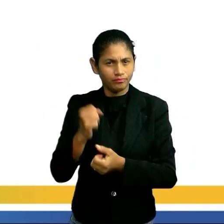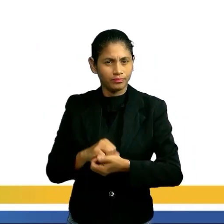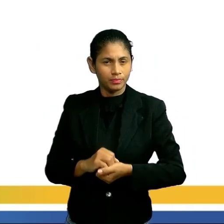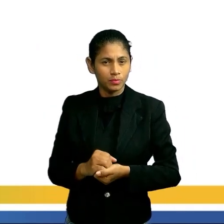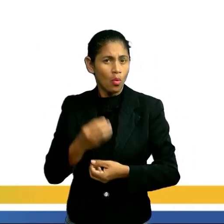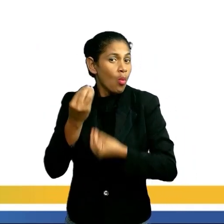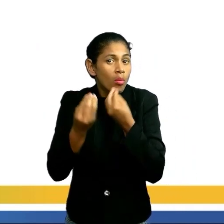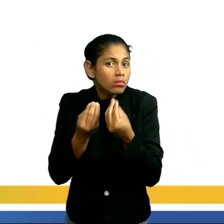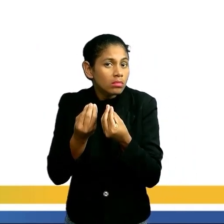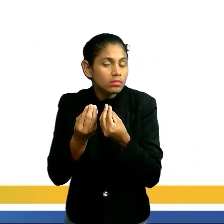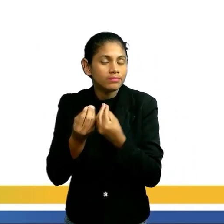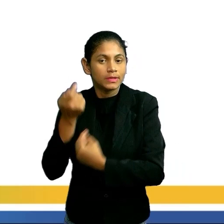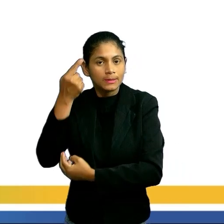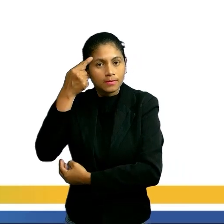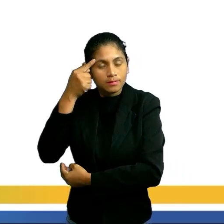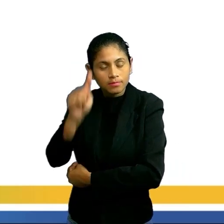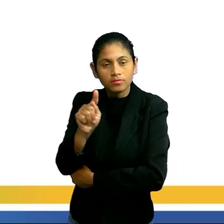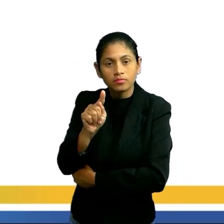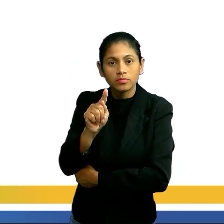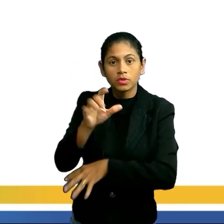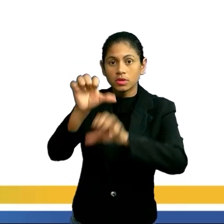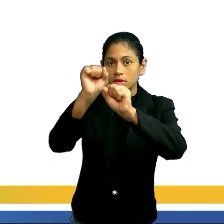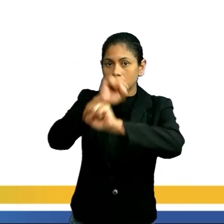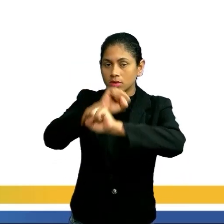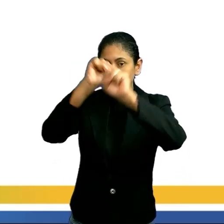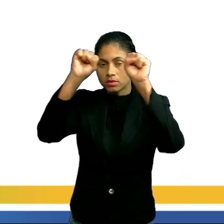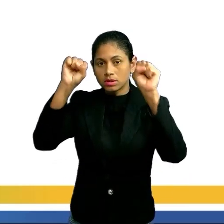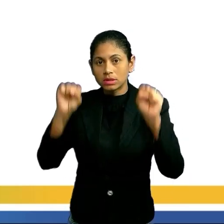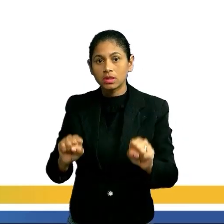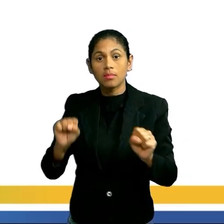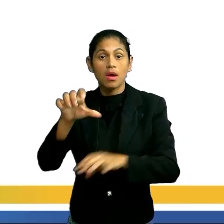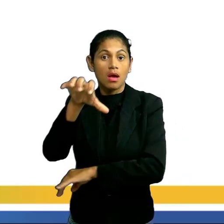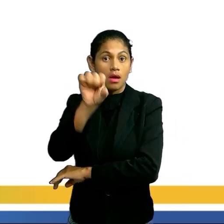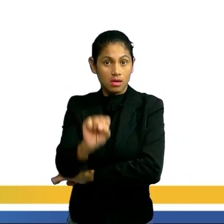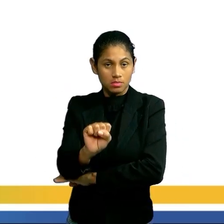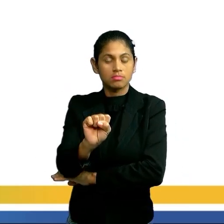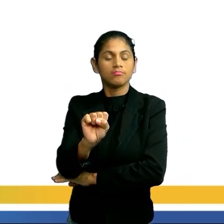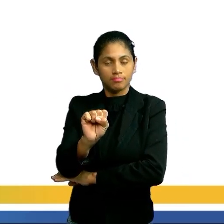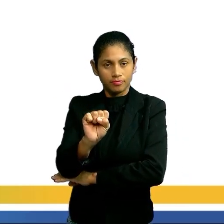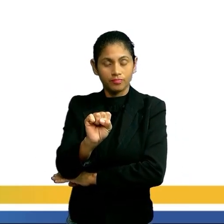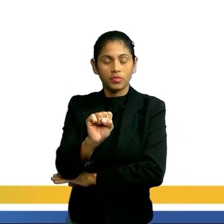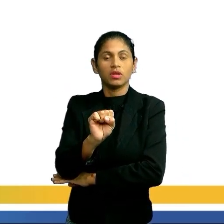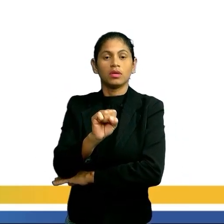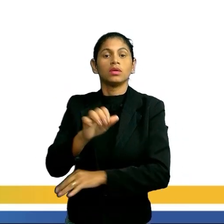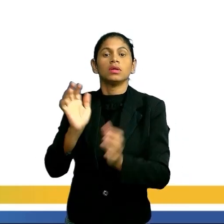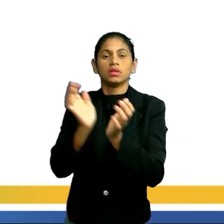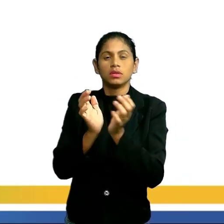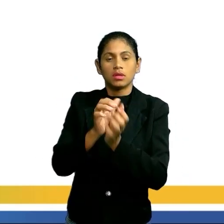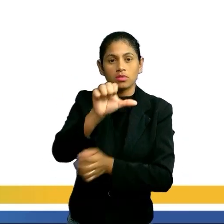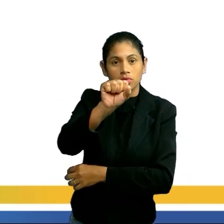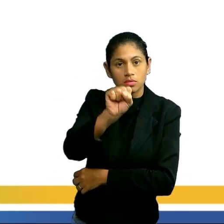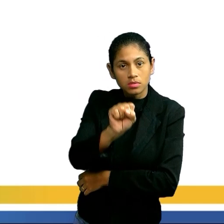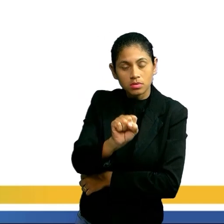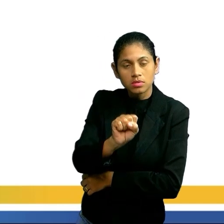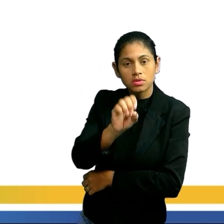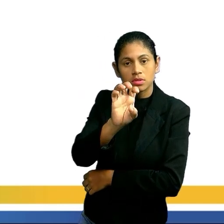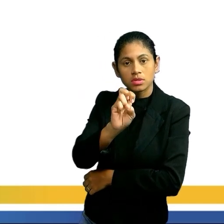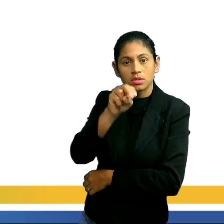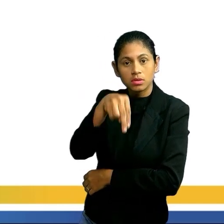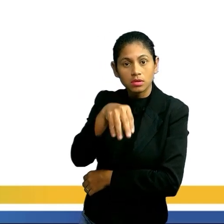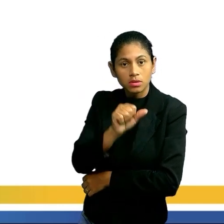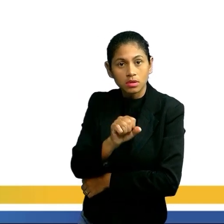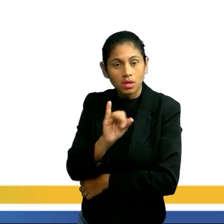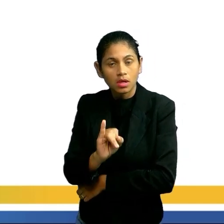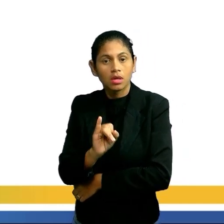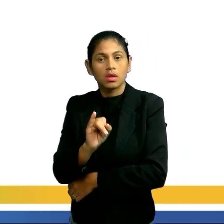da história, né, o Sistema S, que é composto pelo Senai e Senac, na intenção de quê?